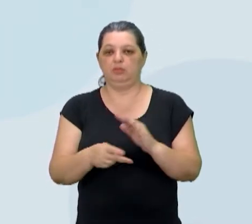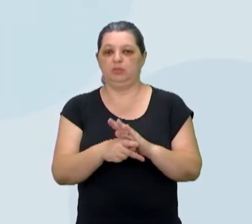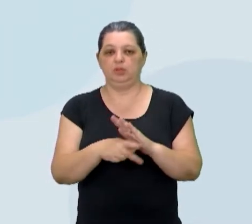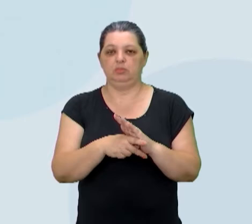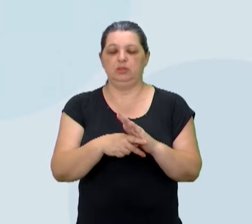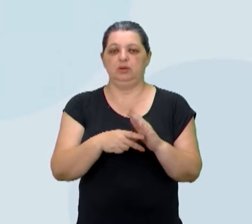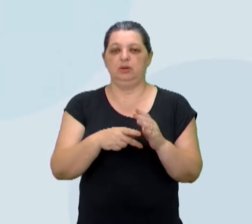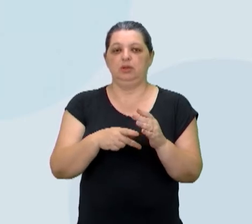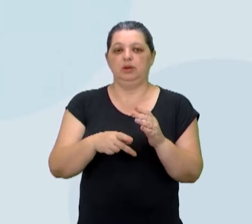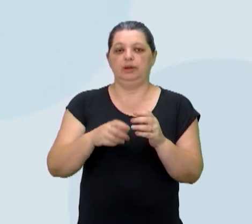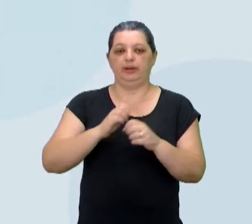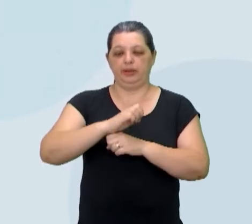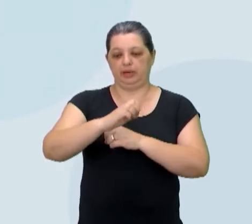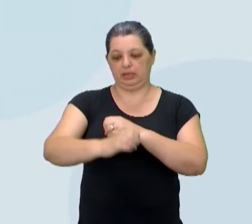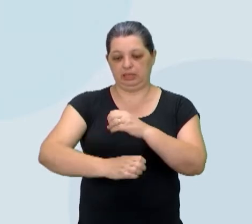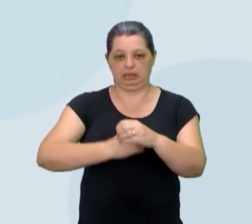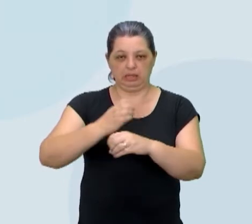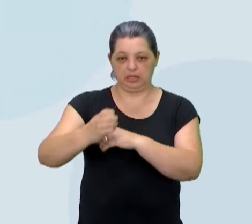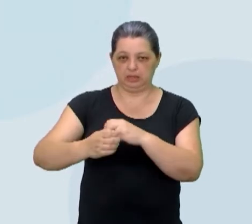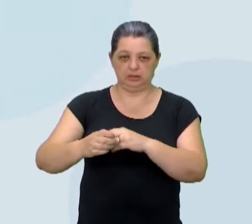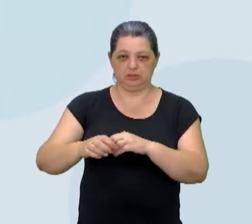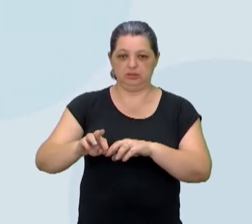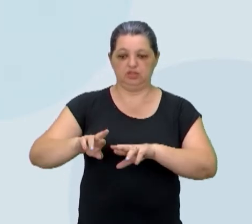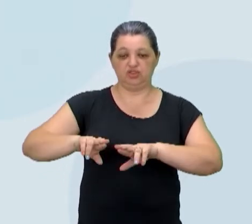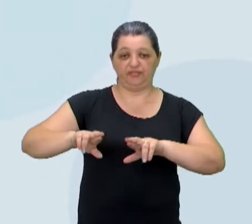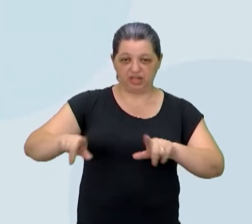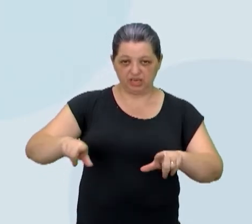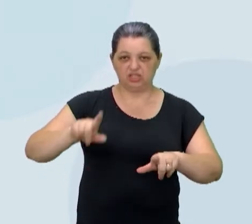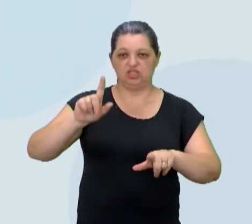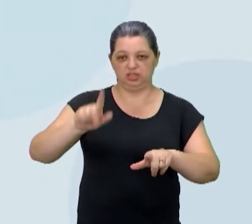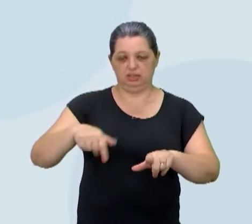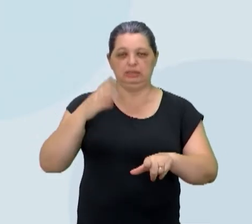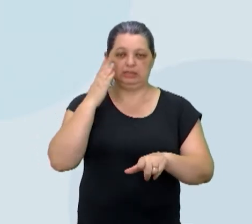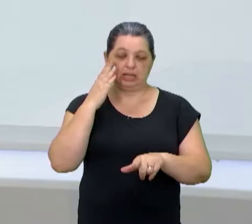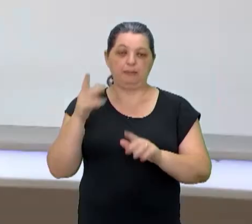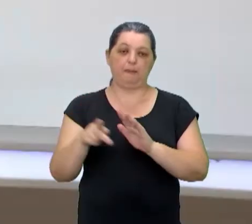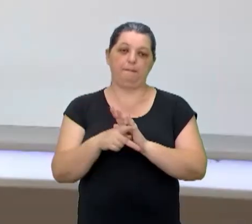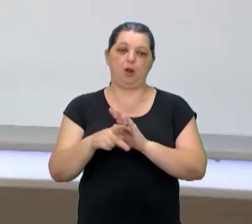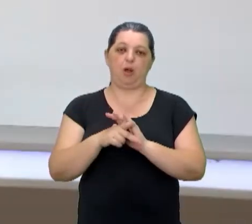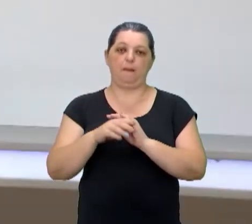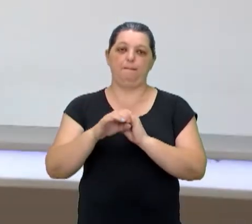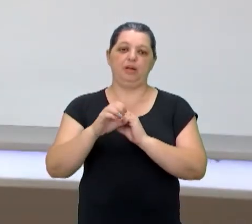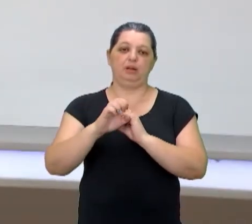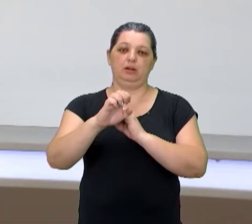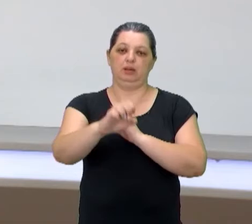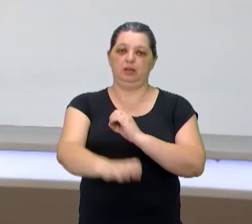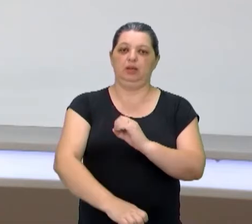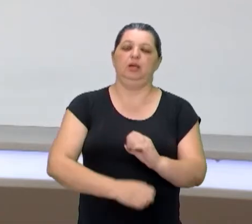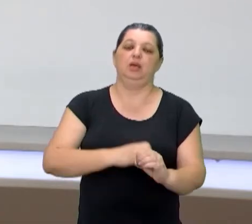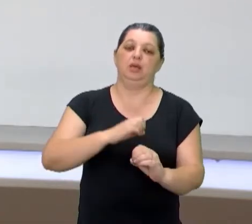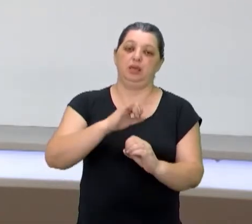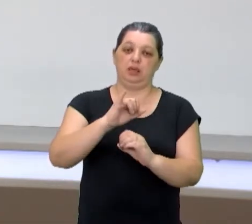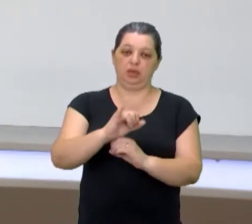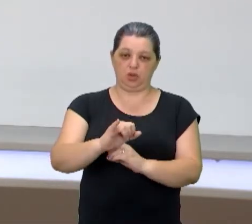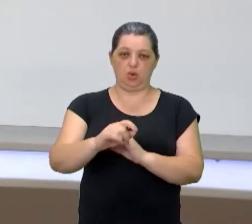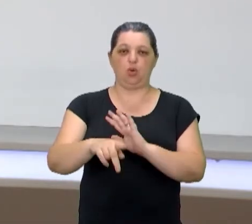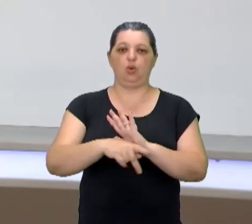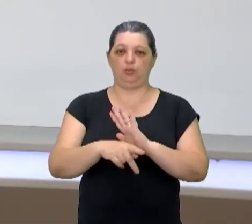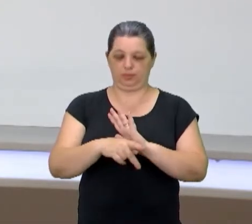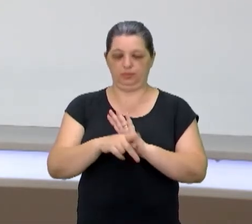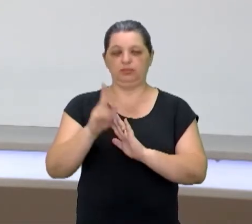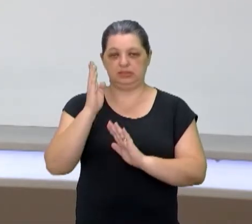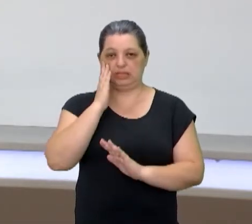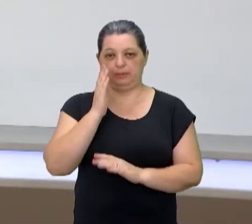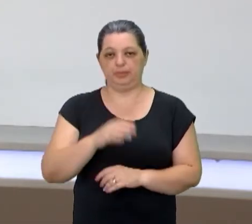de elétrons é desigual, eu sei que é uma ligação iônica. Então, se for lá acima de 3, eu já sei que é uma ligação